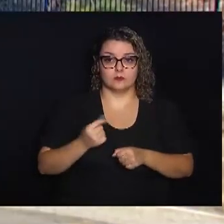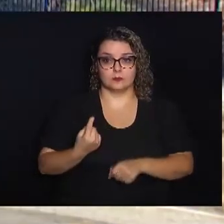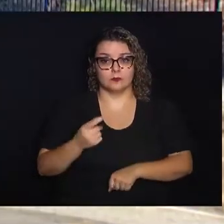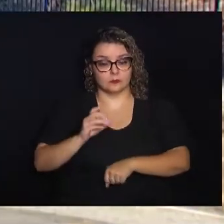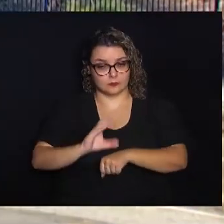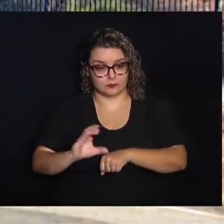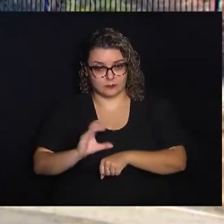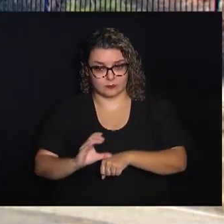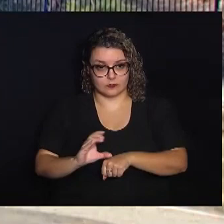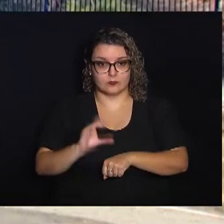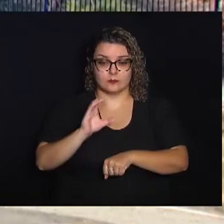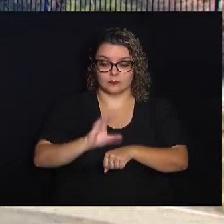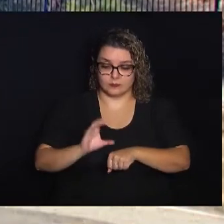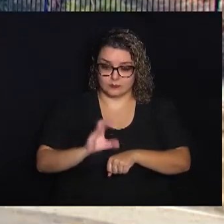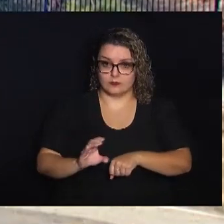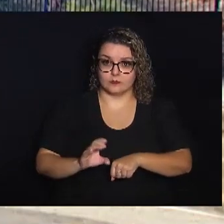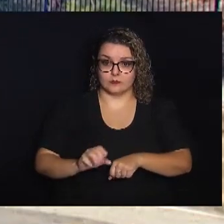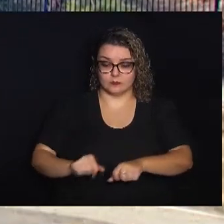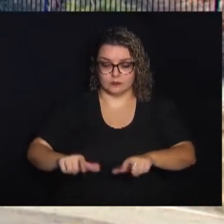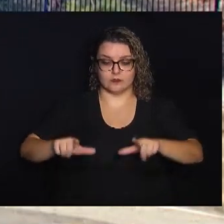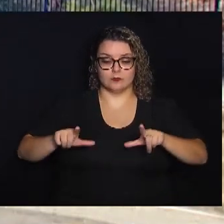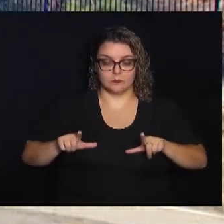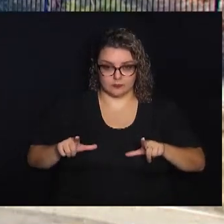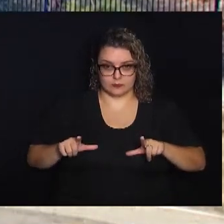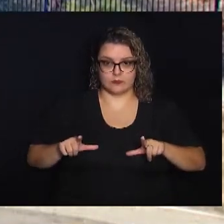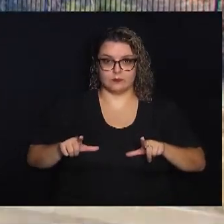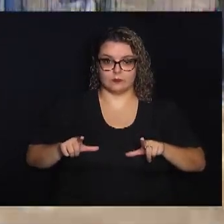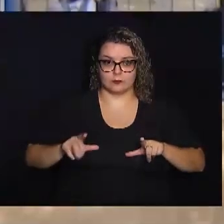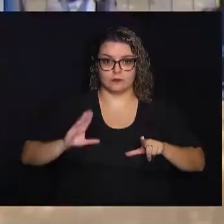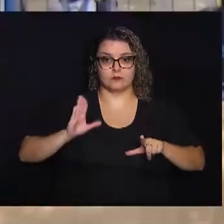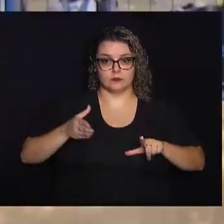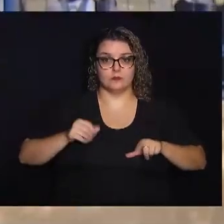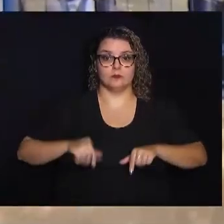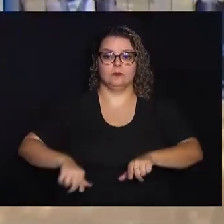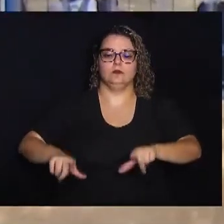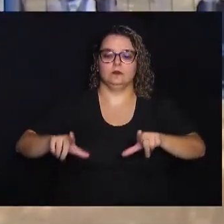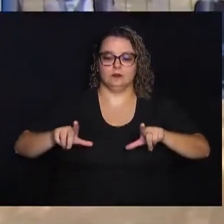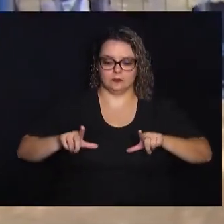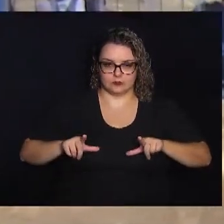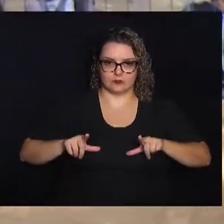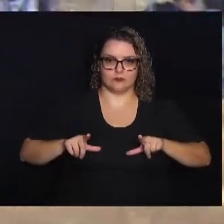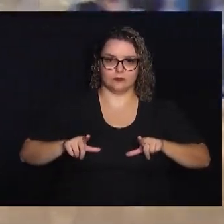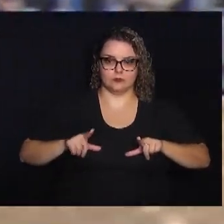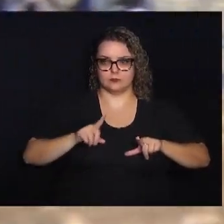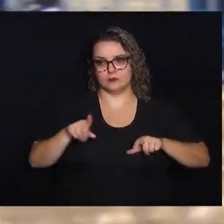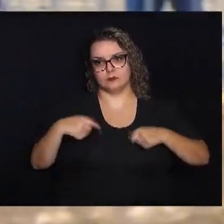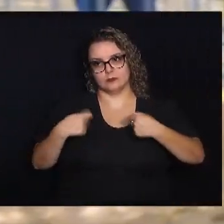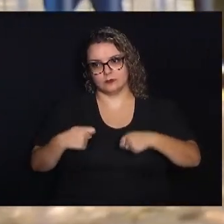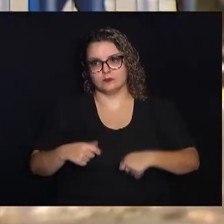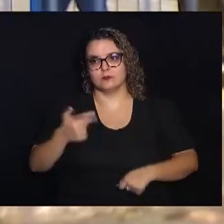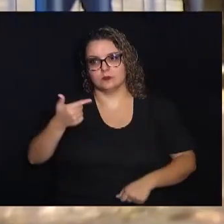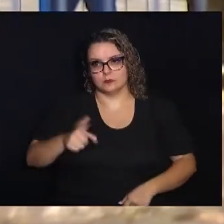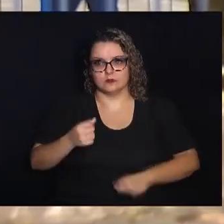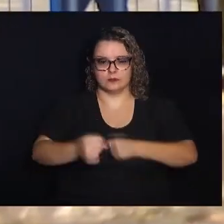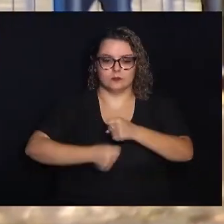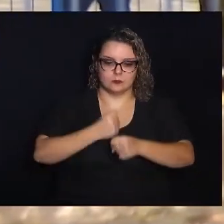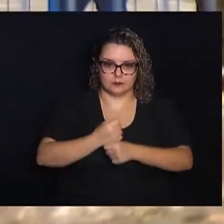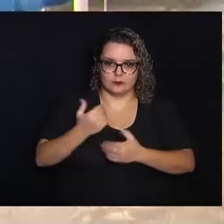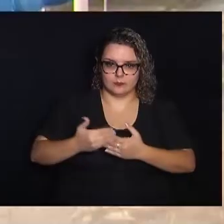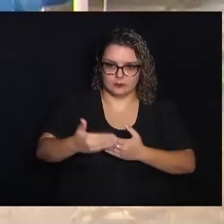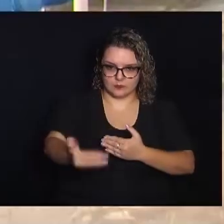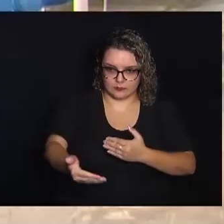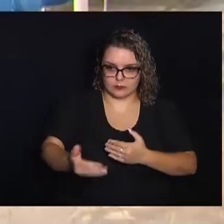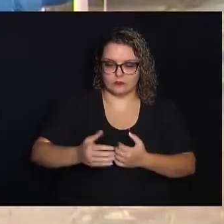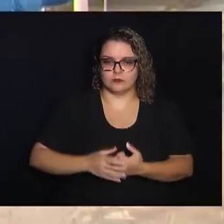e com esse curso ele vai ganhar um diploma. E já tendo esse diploma, obviamente que ele não precisa repetir nos anos